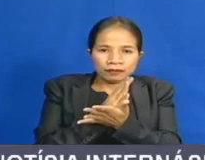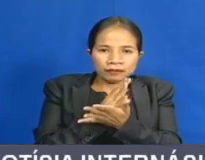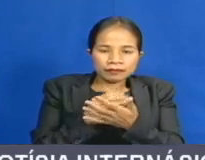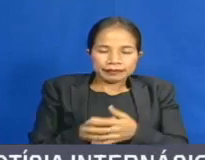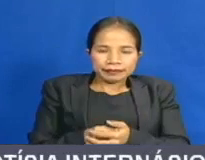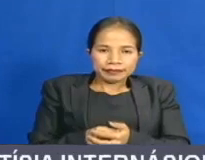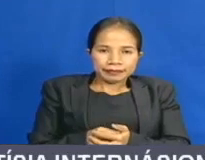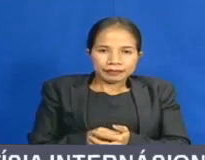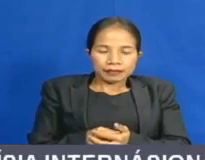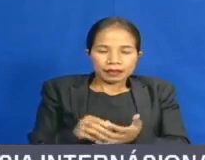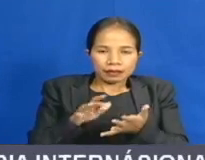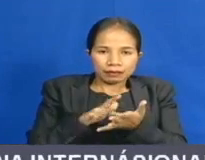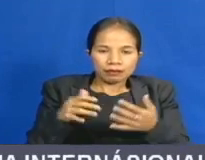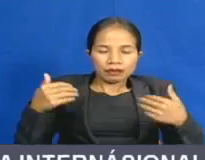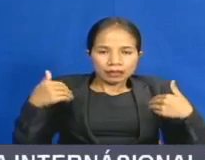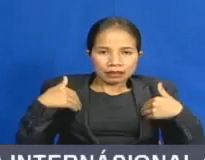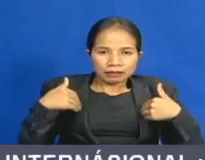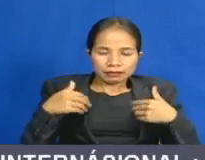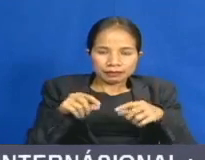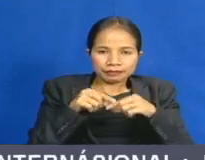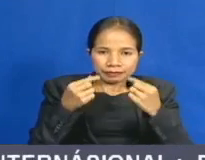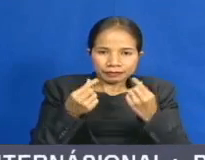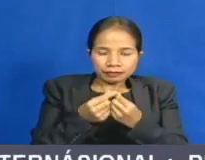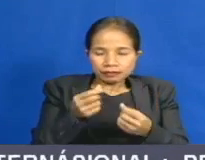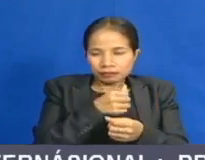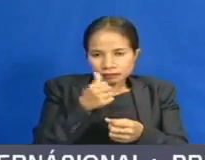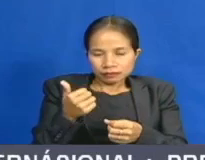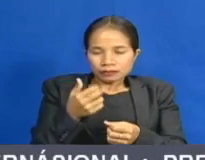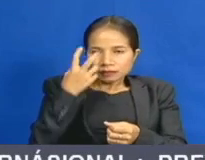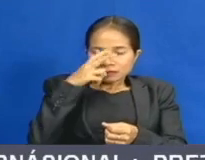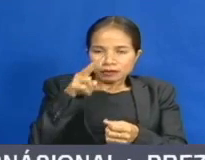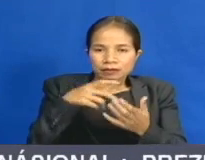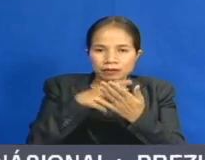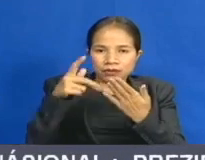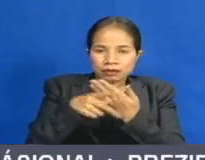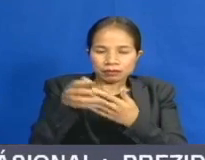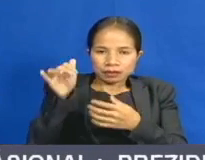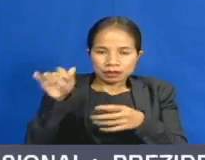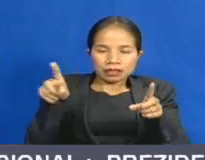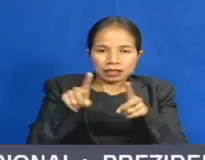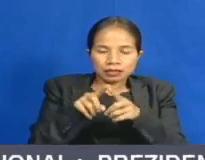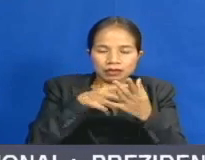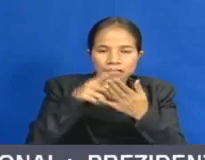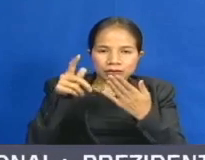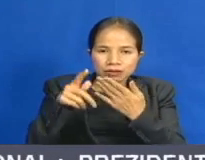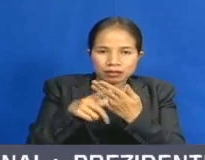parte cirurgiannya. Iha mos a grupo antibiotik selu nebe mak trata ba iha programa sira. Hanesang